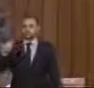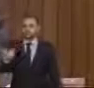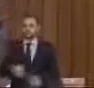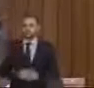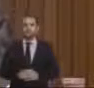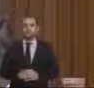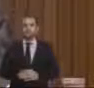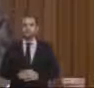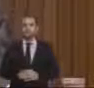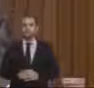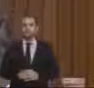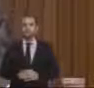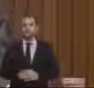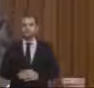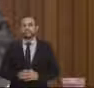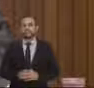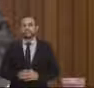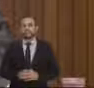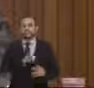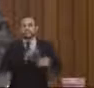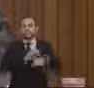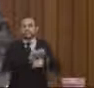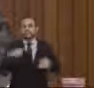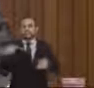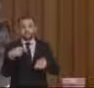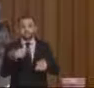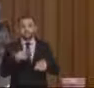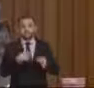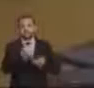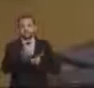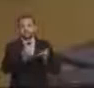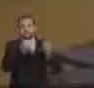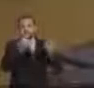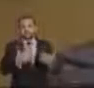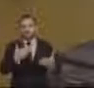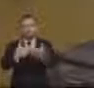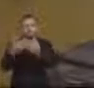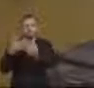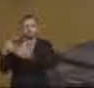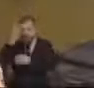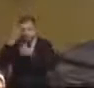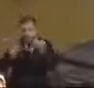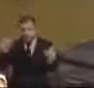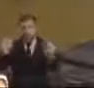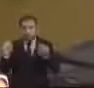princípio constitucional, qualquer pessoa pode ser investigada, qualquer pessoa pode ser